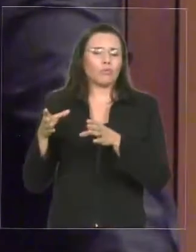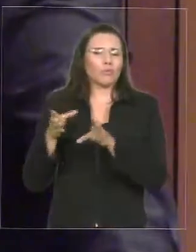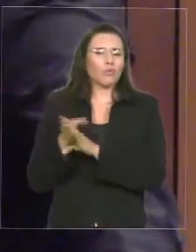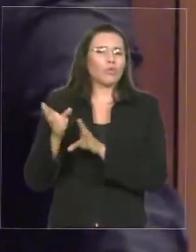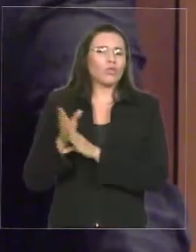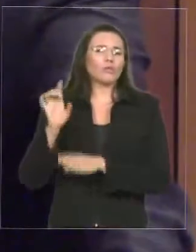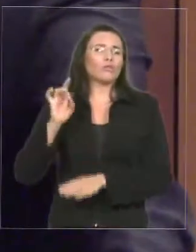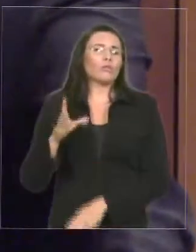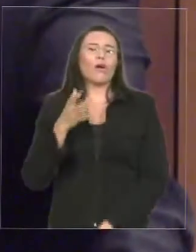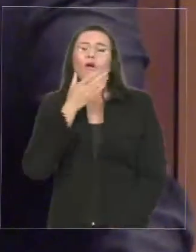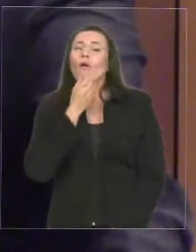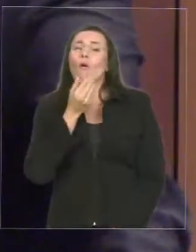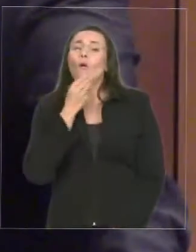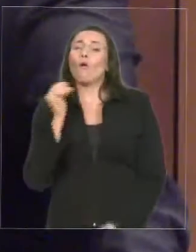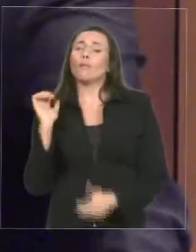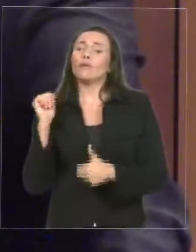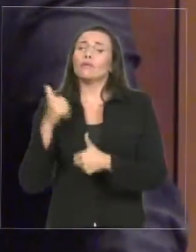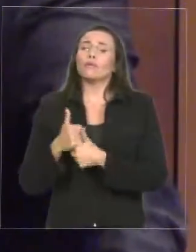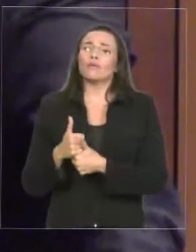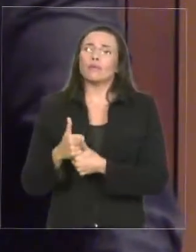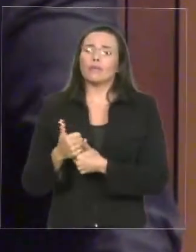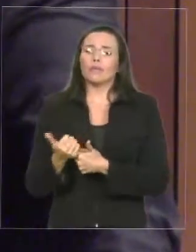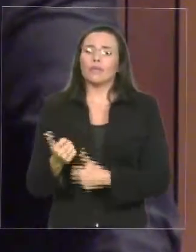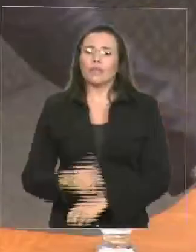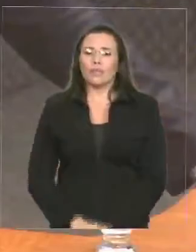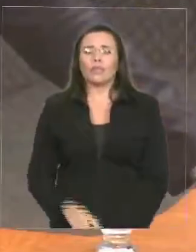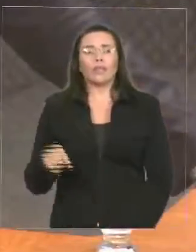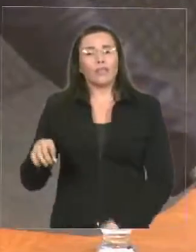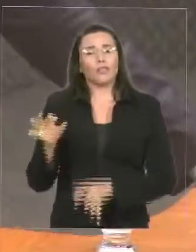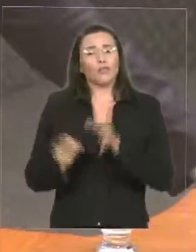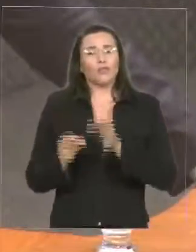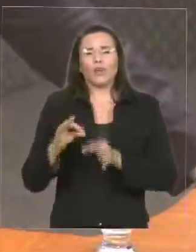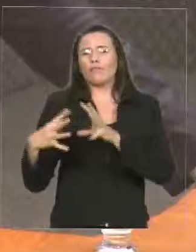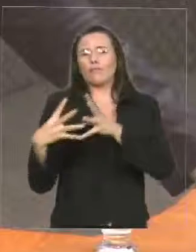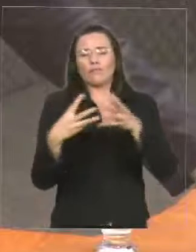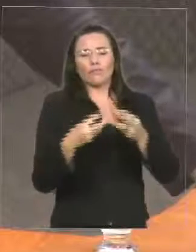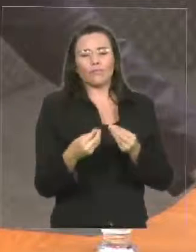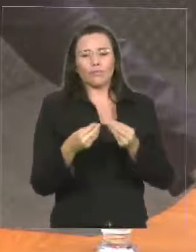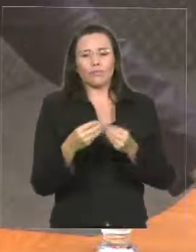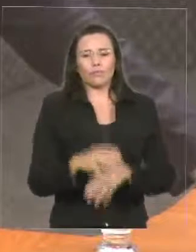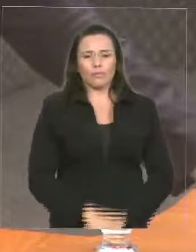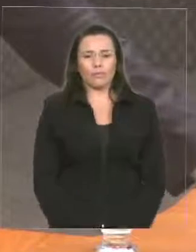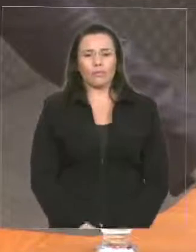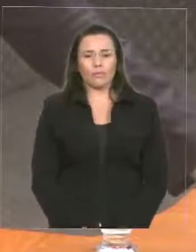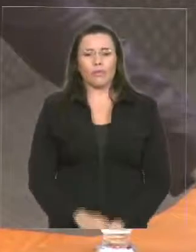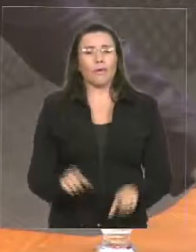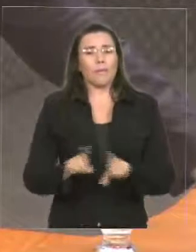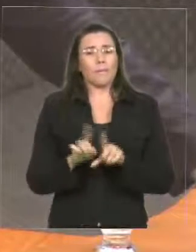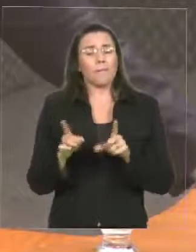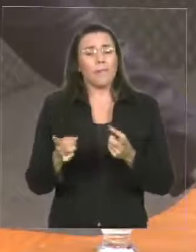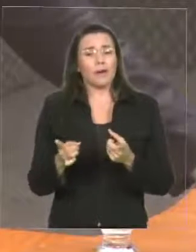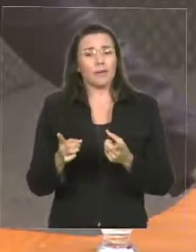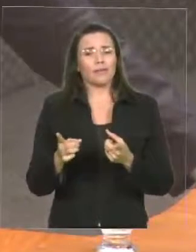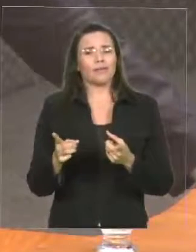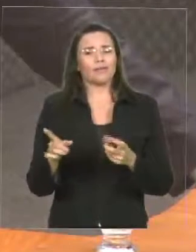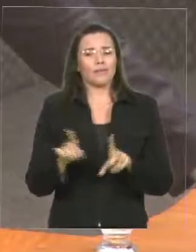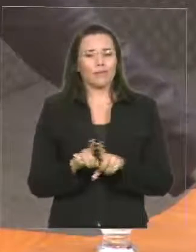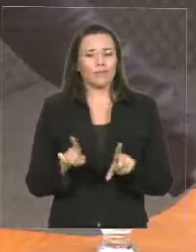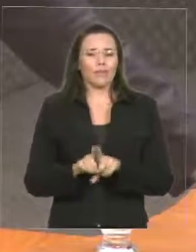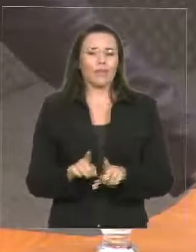Mas é preciso também se saber que naquele período nascia a deputada Andréa Murá, a